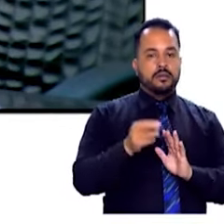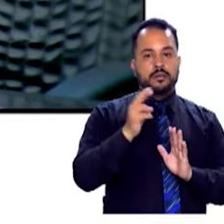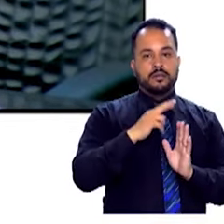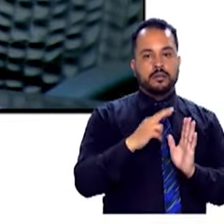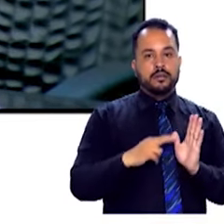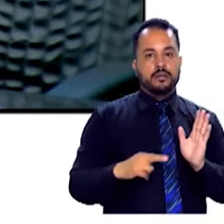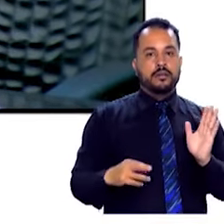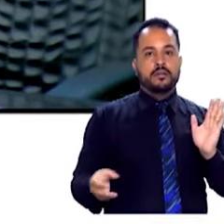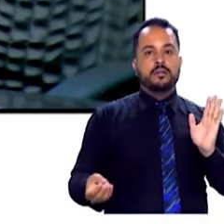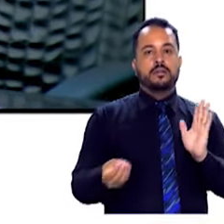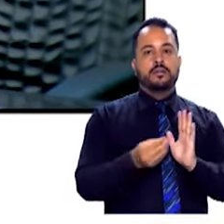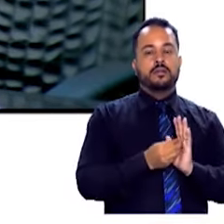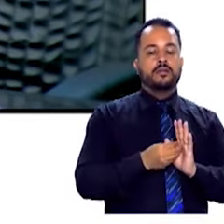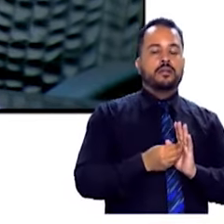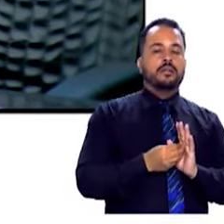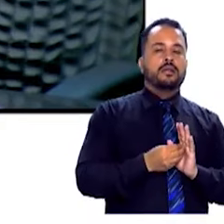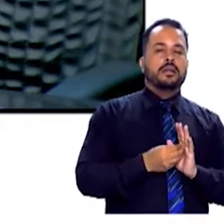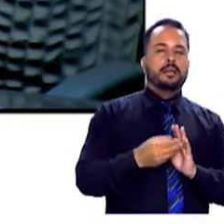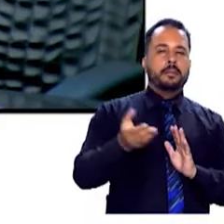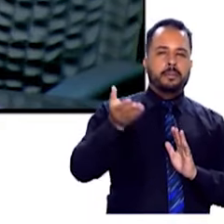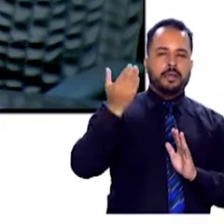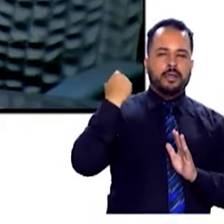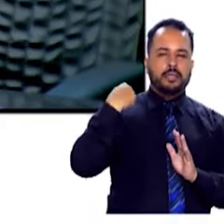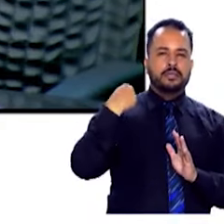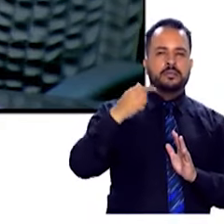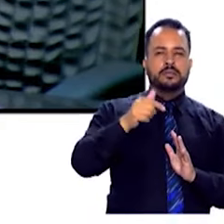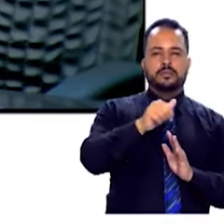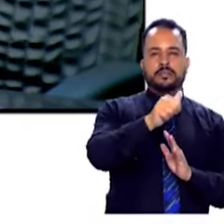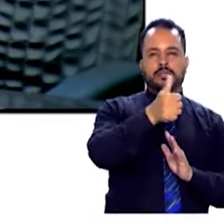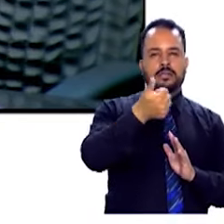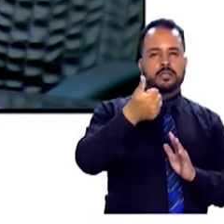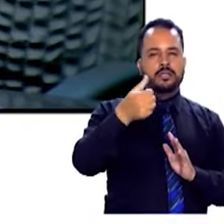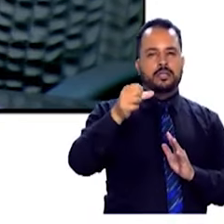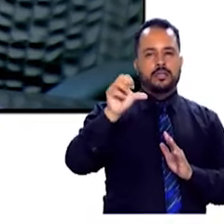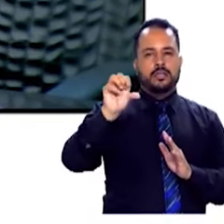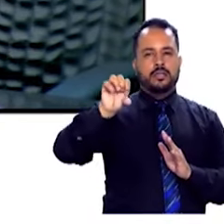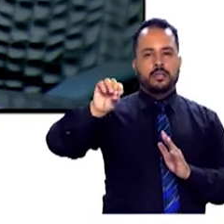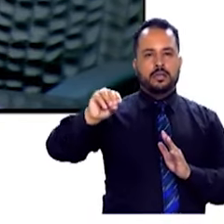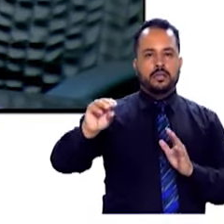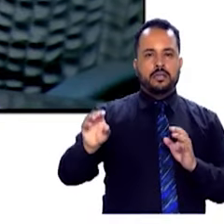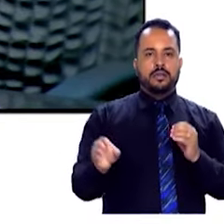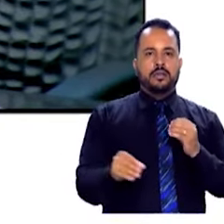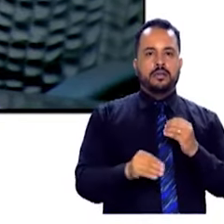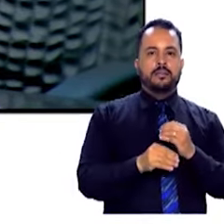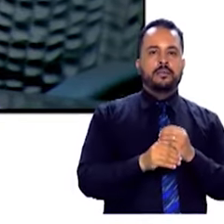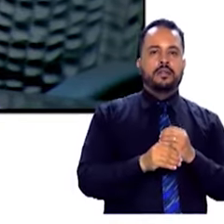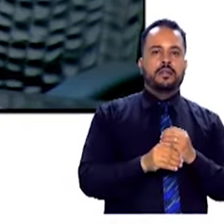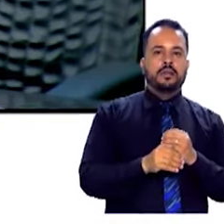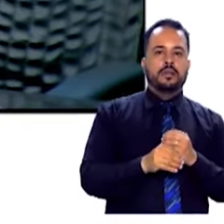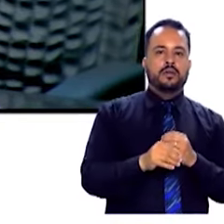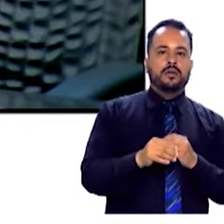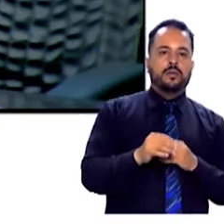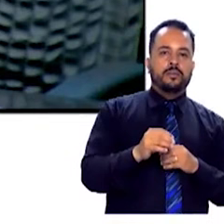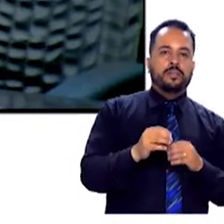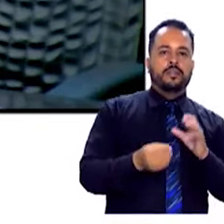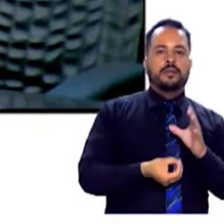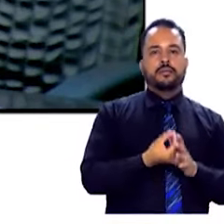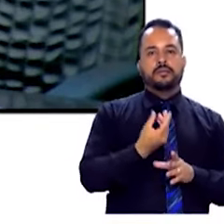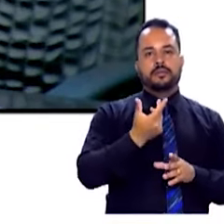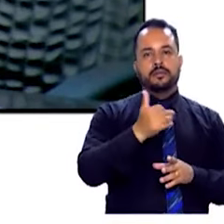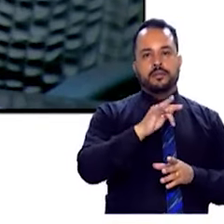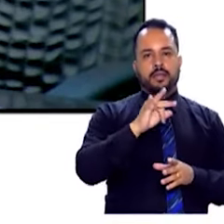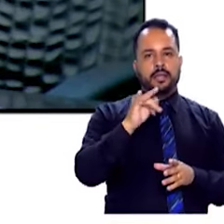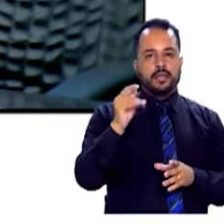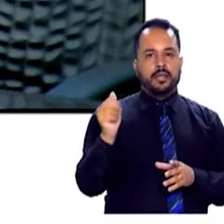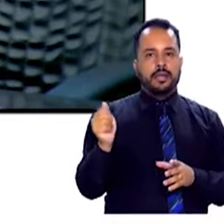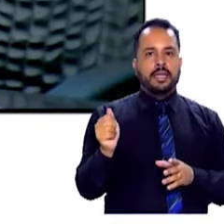década de 90 que veio a resultar na emenda 45 de 2004 que criou a repercussão geral eh a